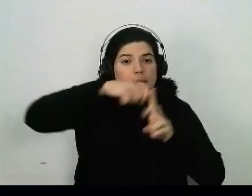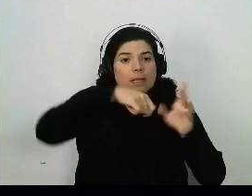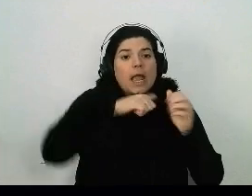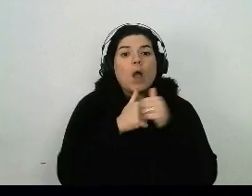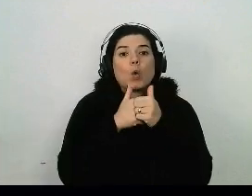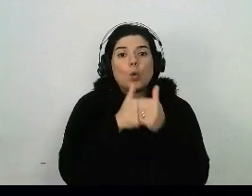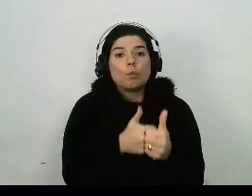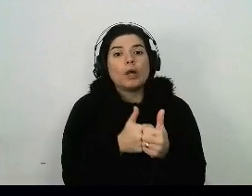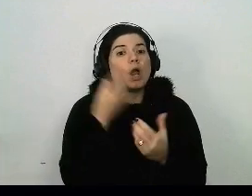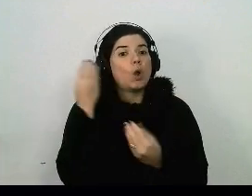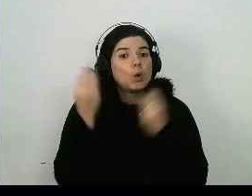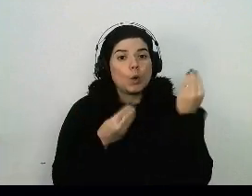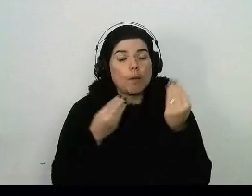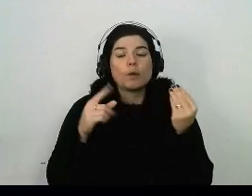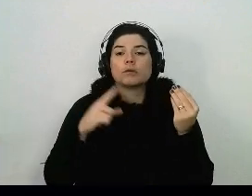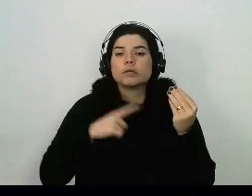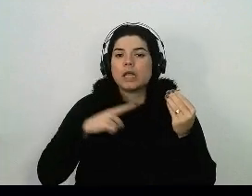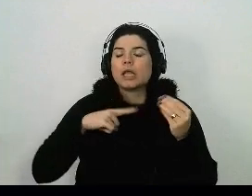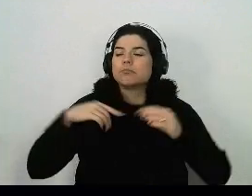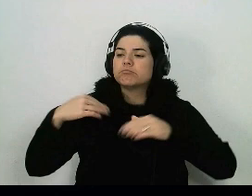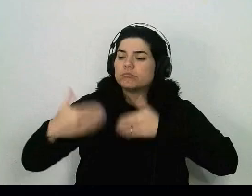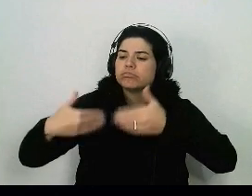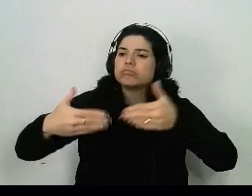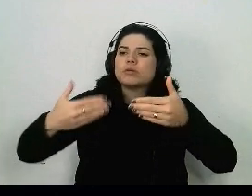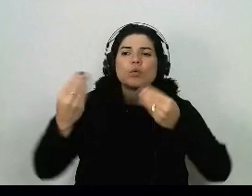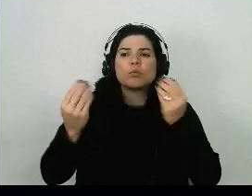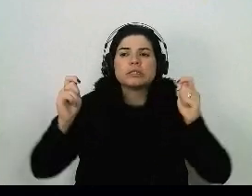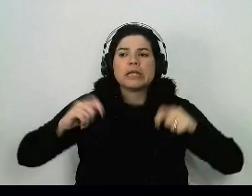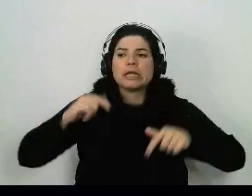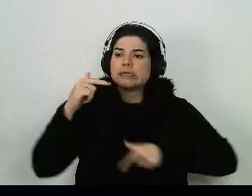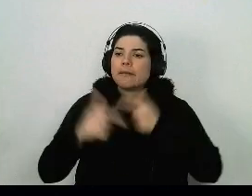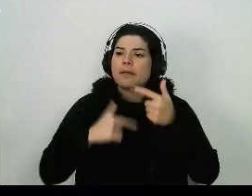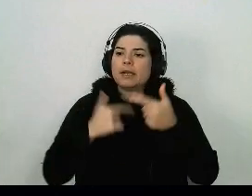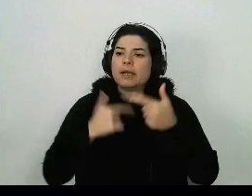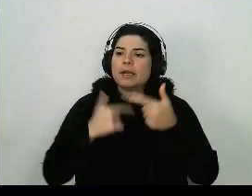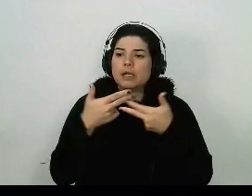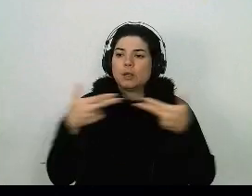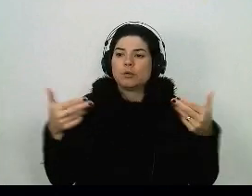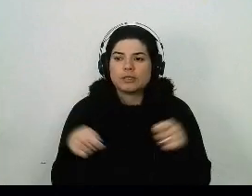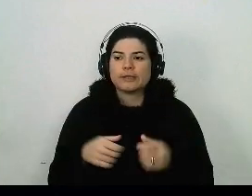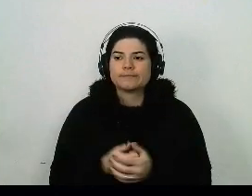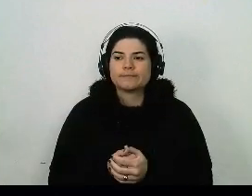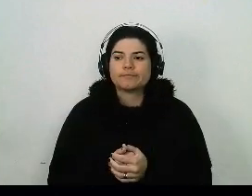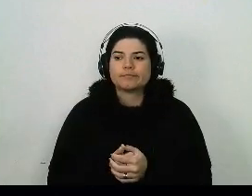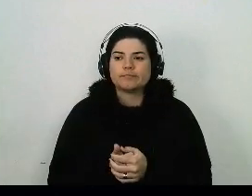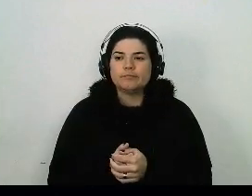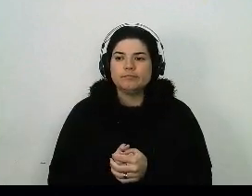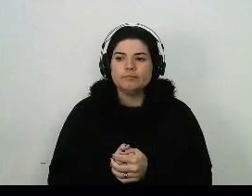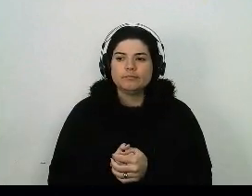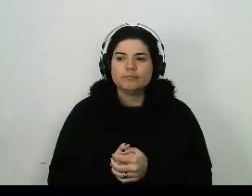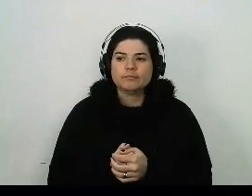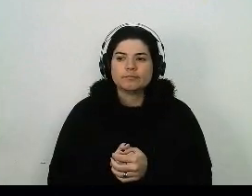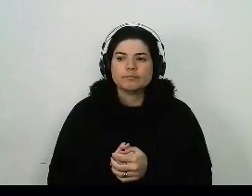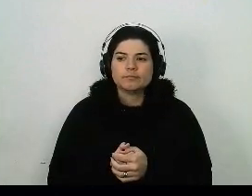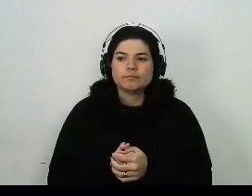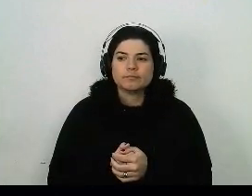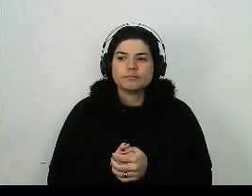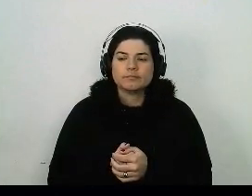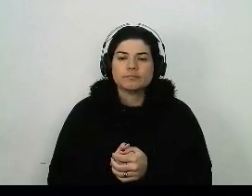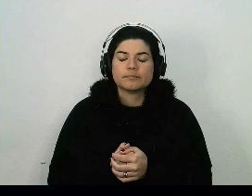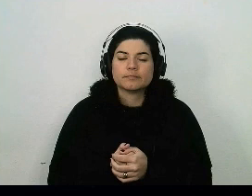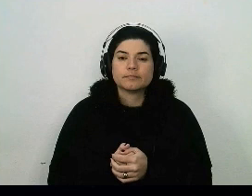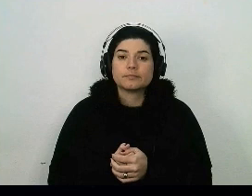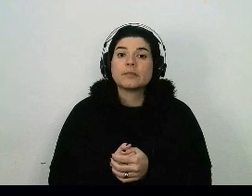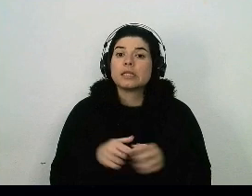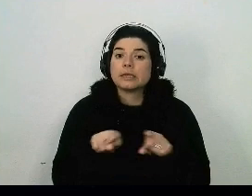flutuando ao longo do tempo e que que eu preciso fazer para trabalhar nesse tipo de coisa é não é por acaso que esse estudo do Google